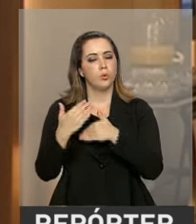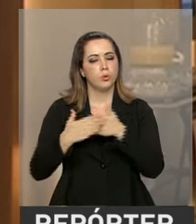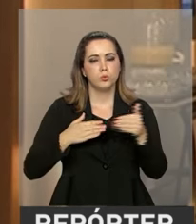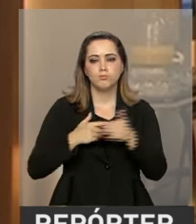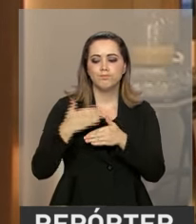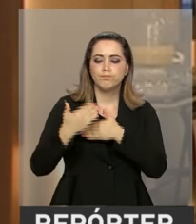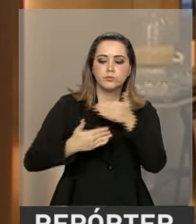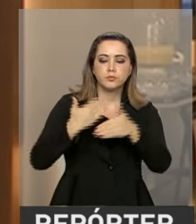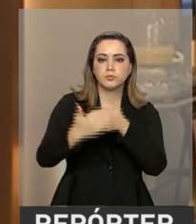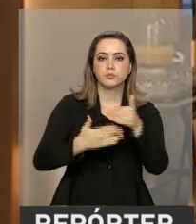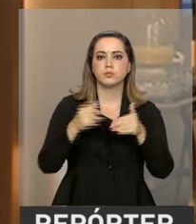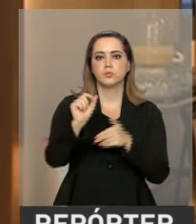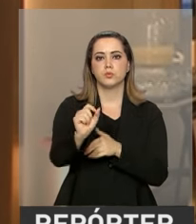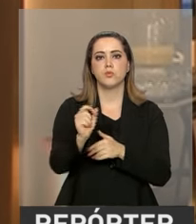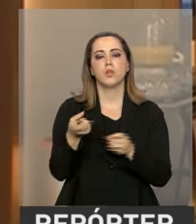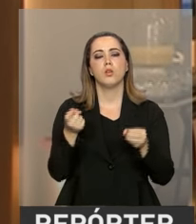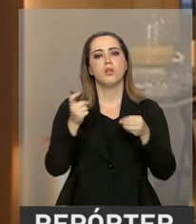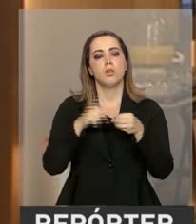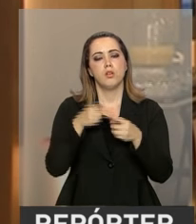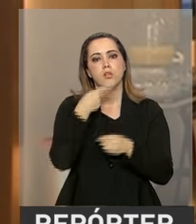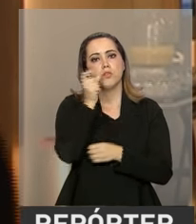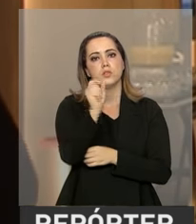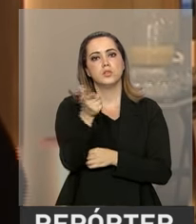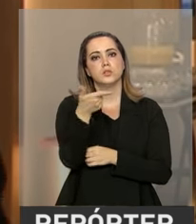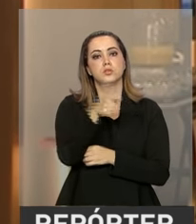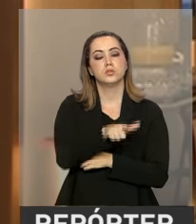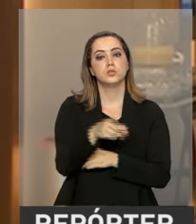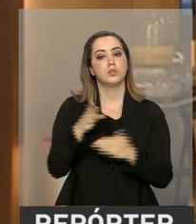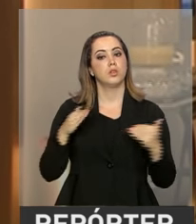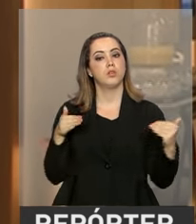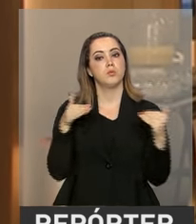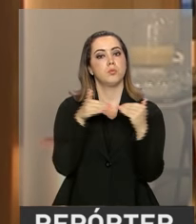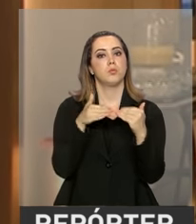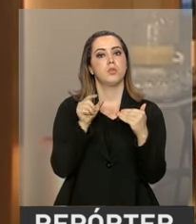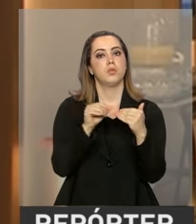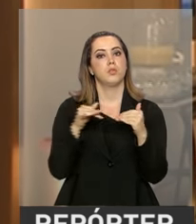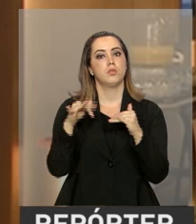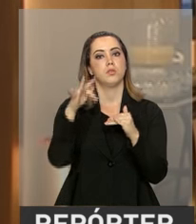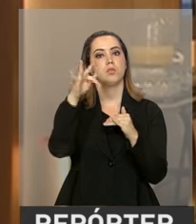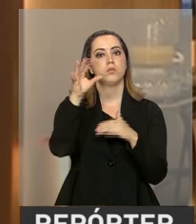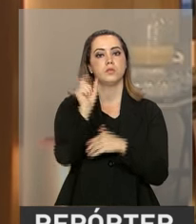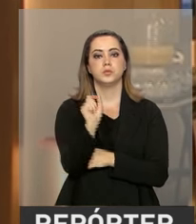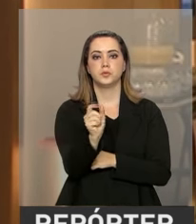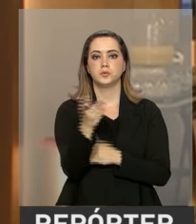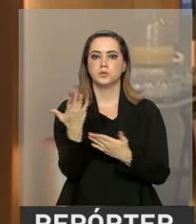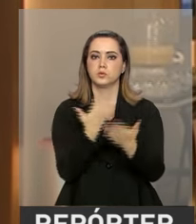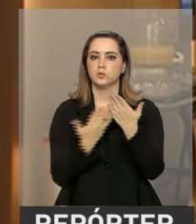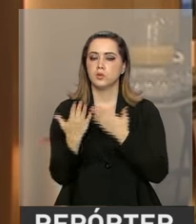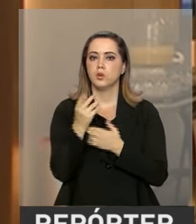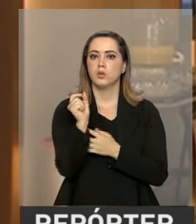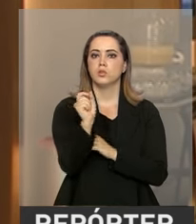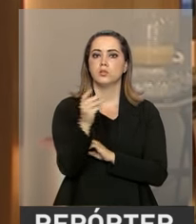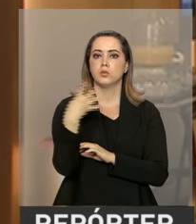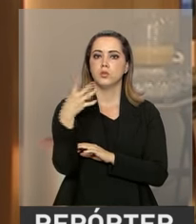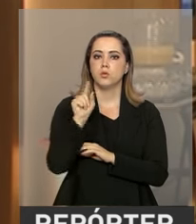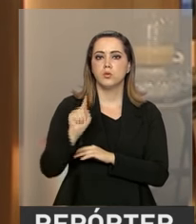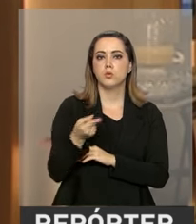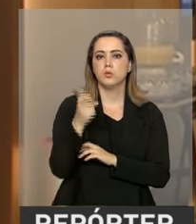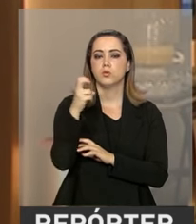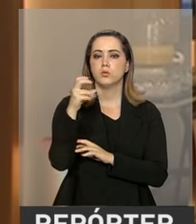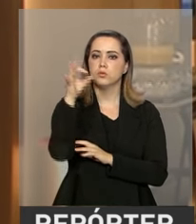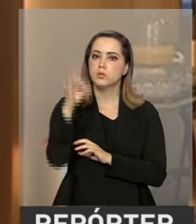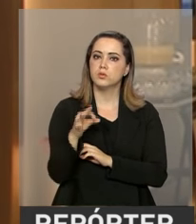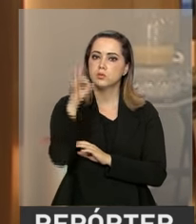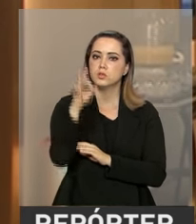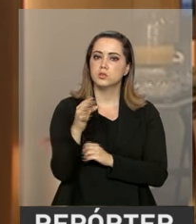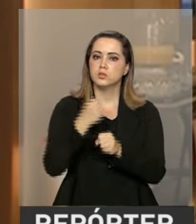frente. Reafirmou ainda o compromisso com as metas de inflação e especialmente a convergência para 4,5% no ano que